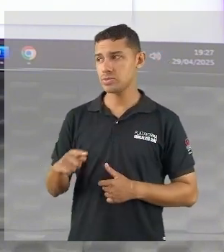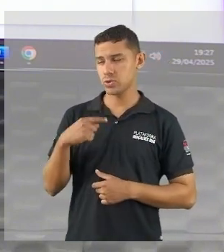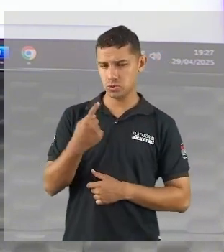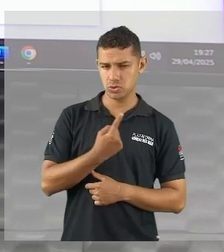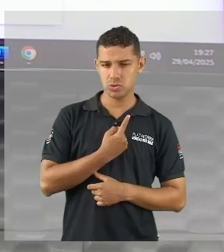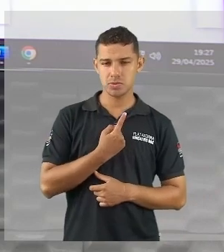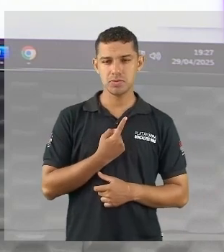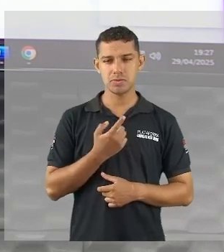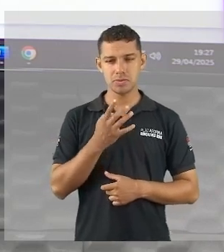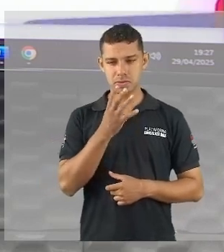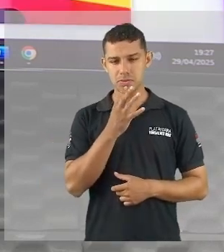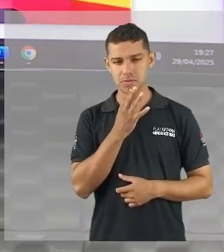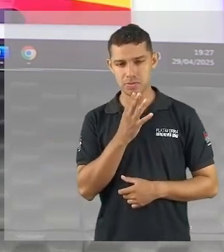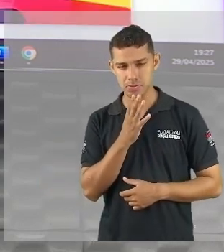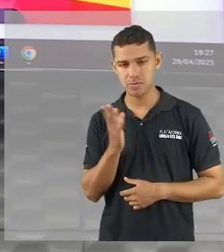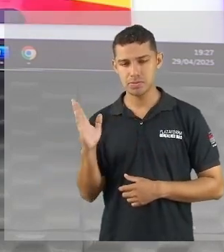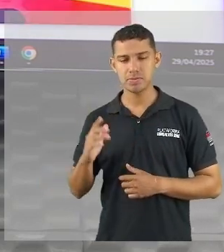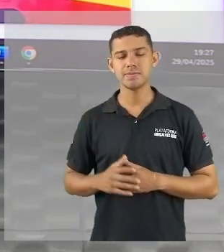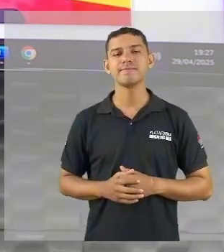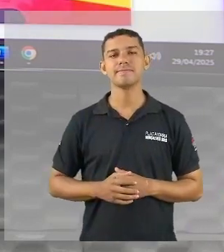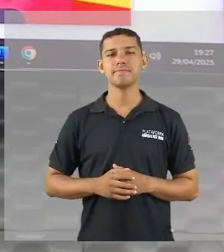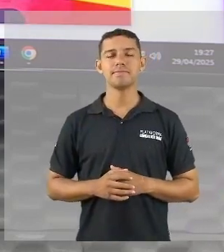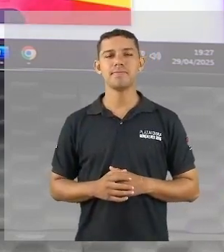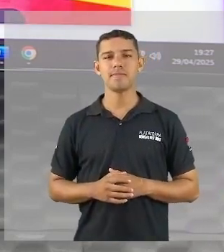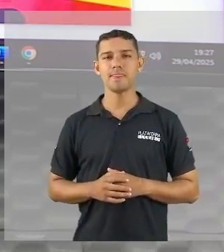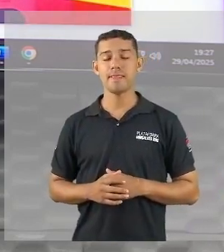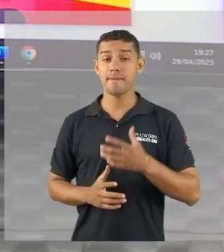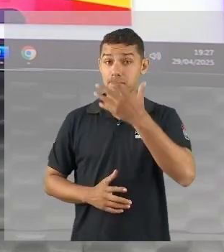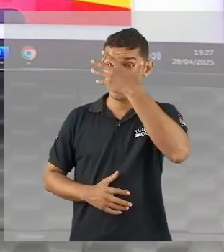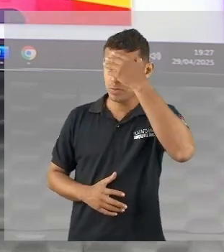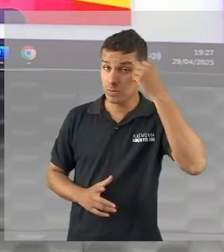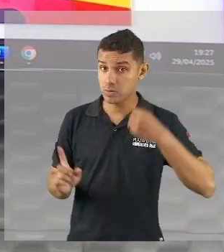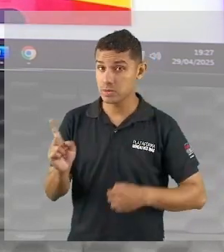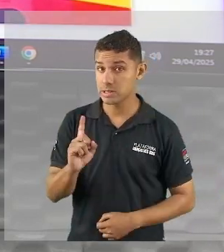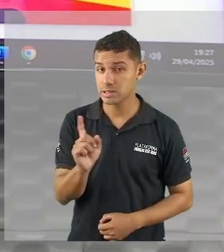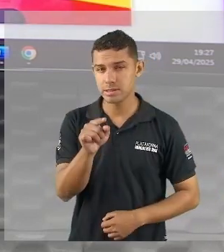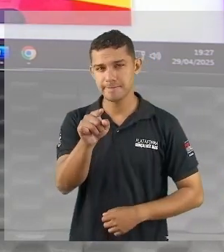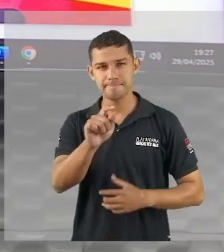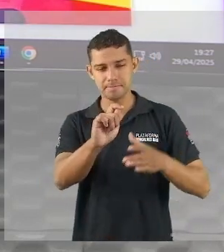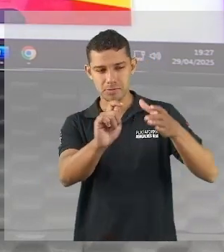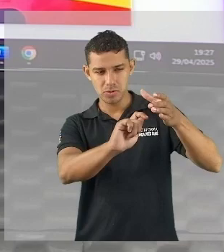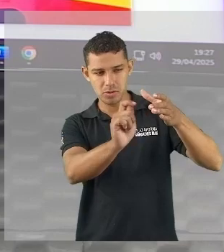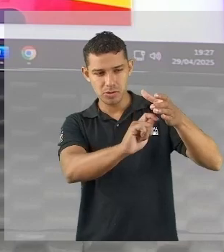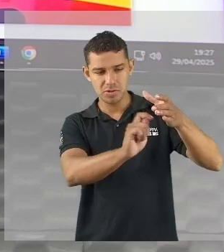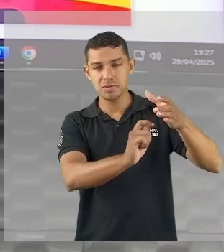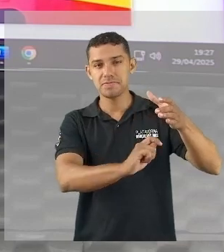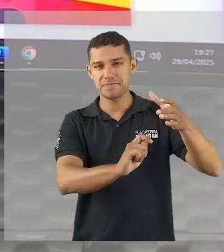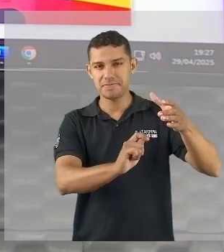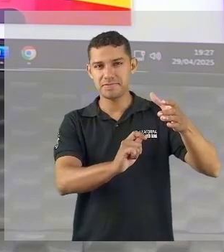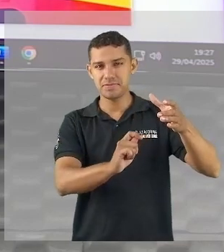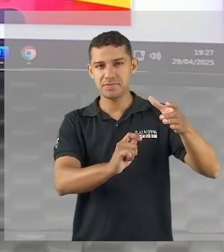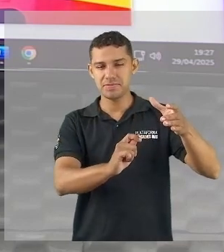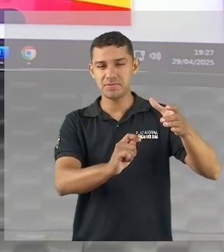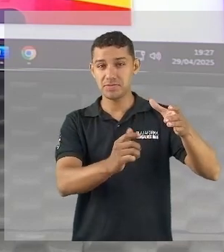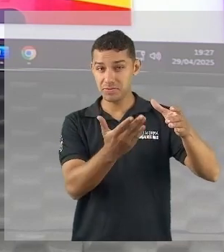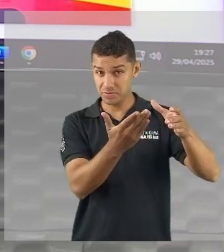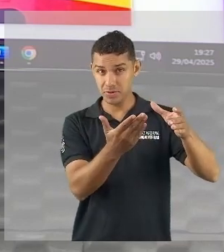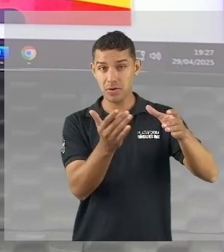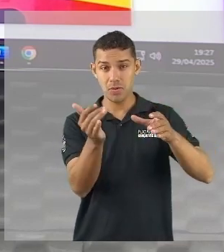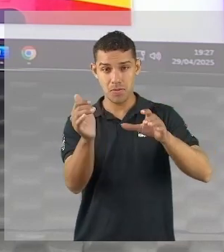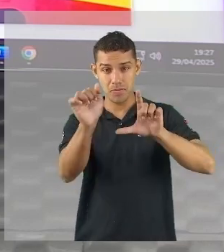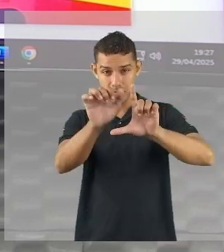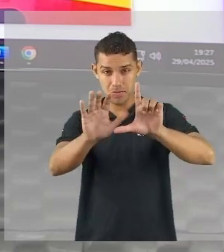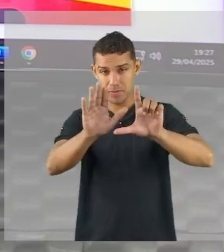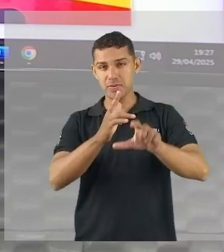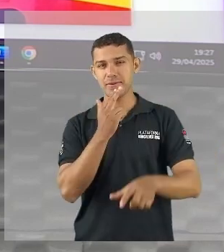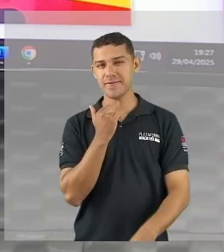nós vimos, ok? Bom, não esqueça de acionar aí o sininho aí da plataforma Gonçalves